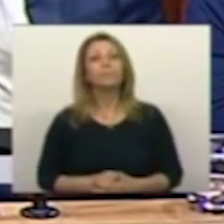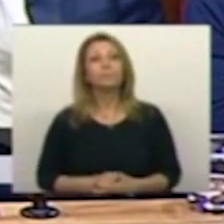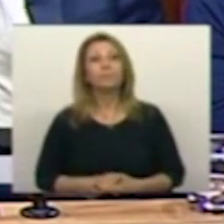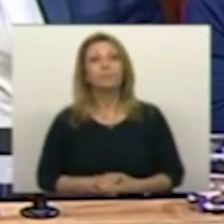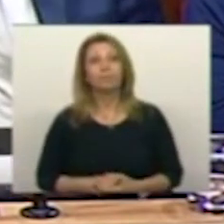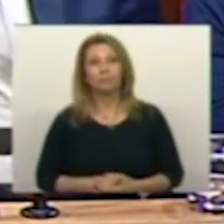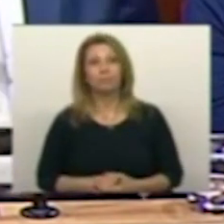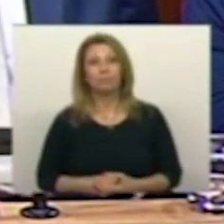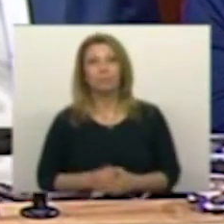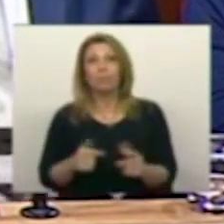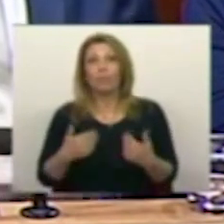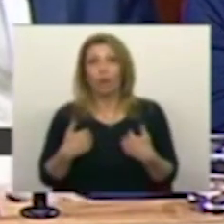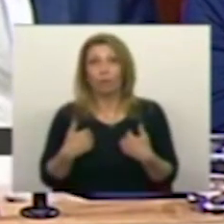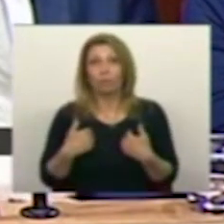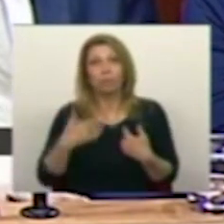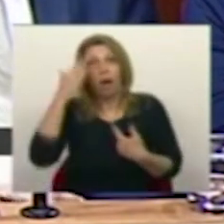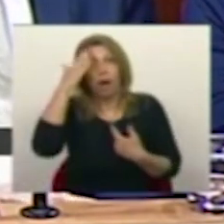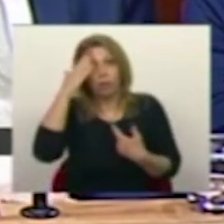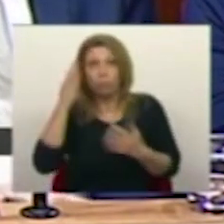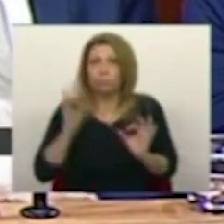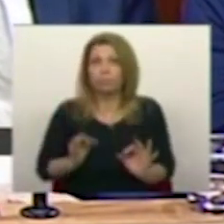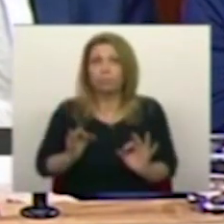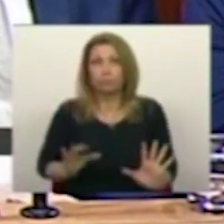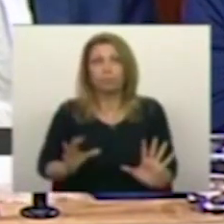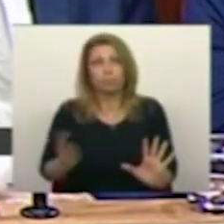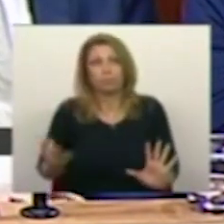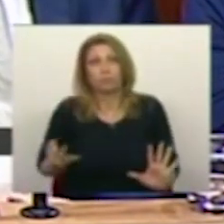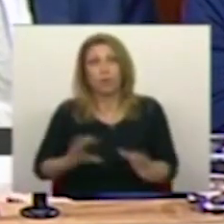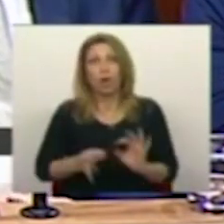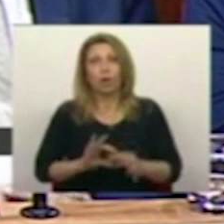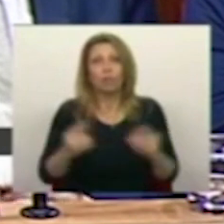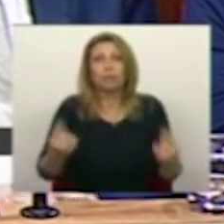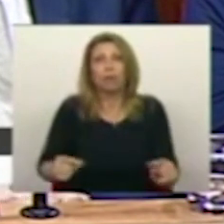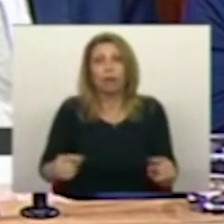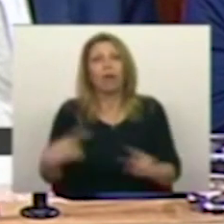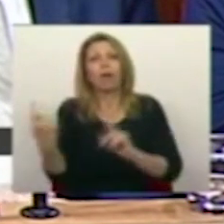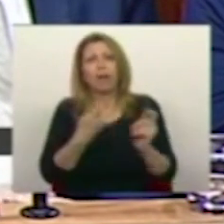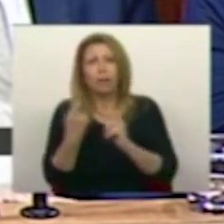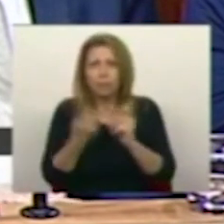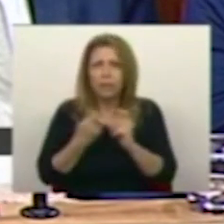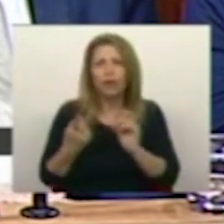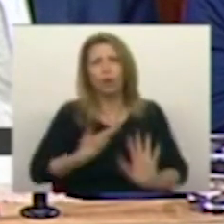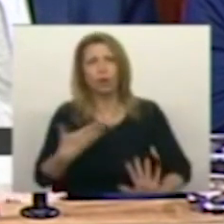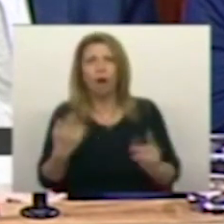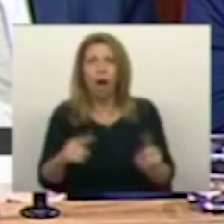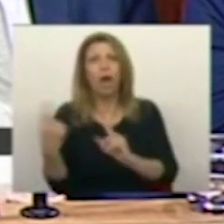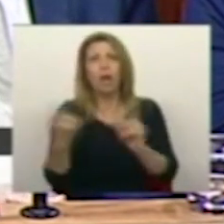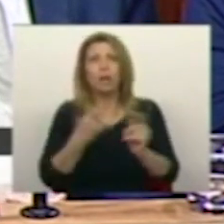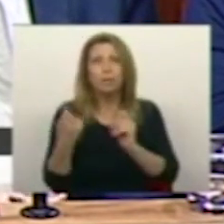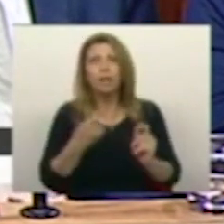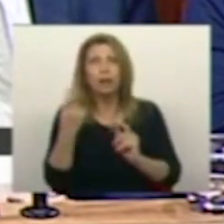Eu acho que é totalmente legítimo que se tenha debatido muito tempo esta